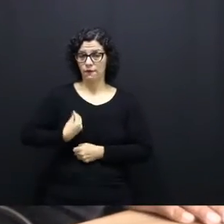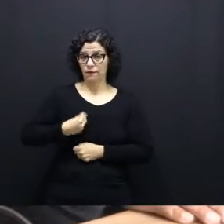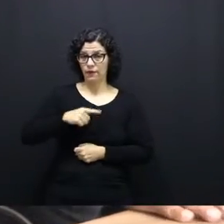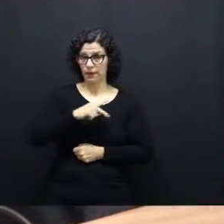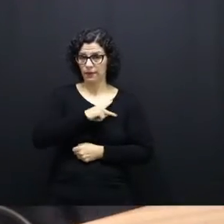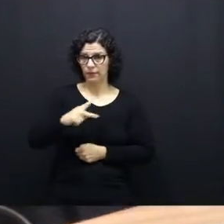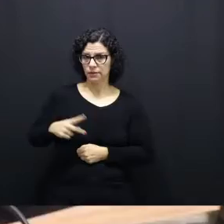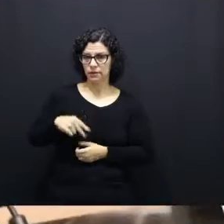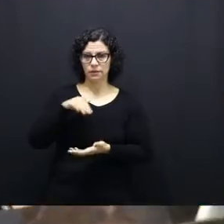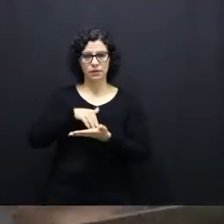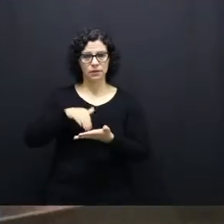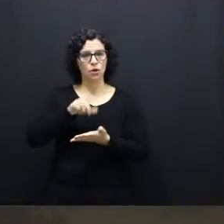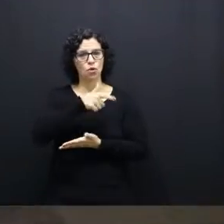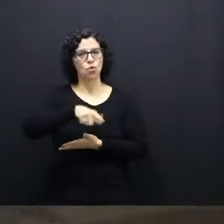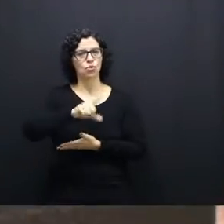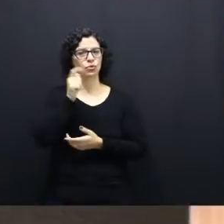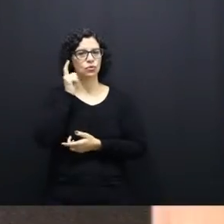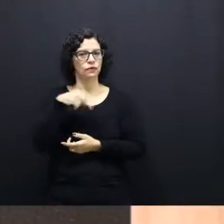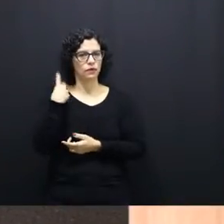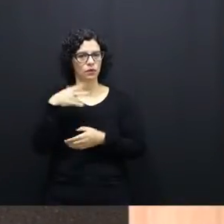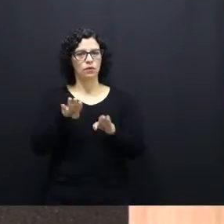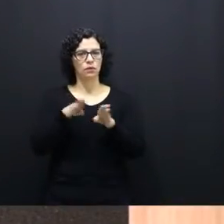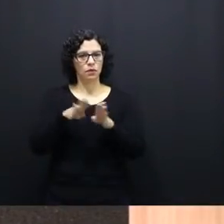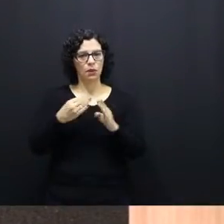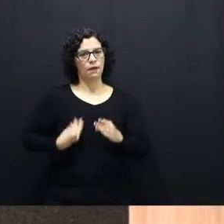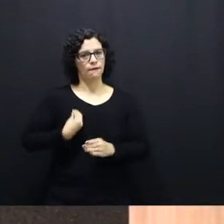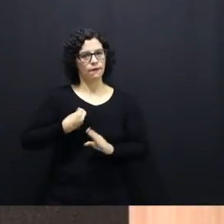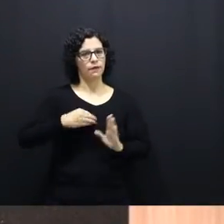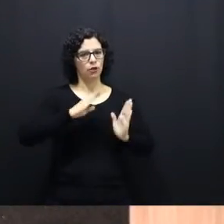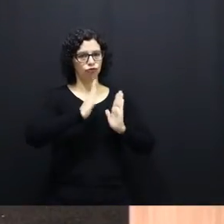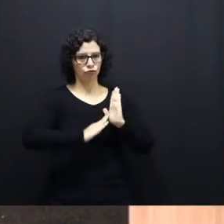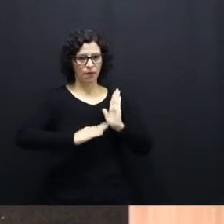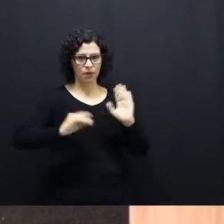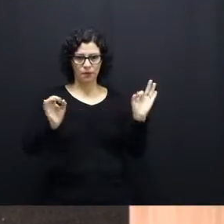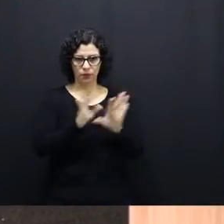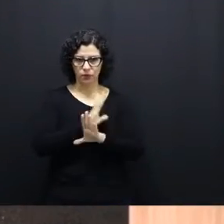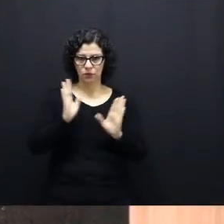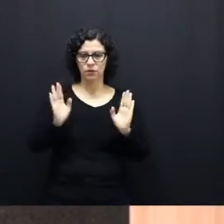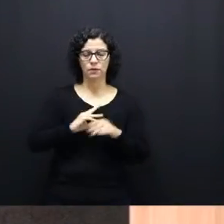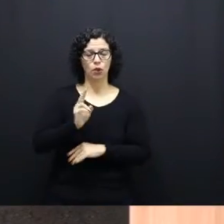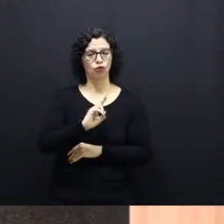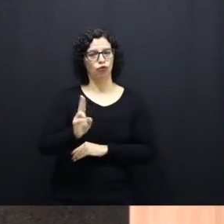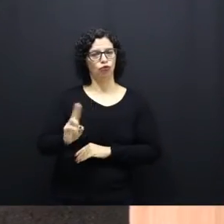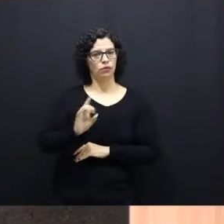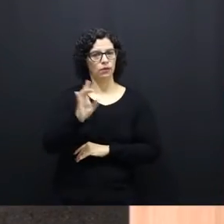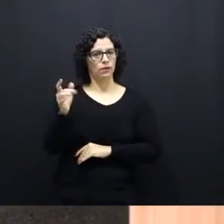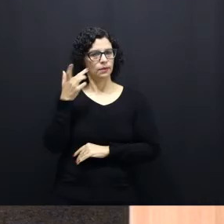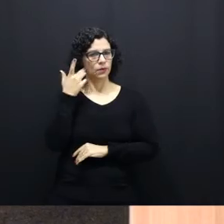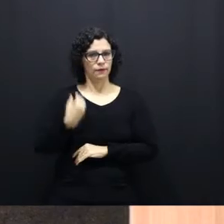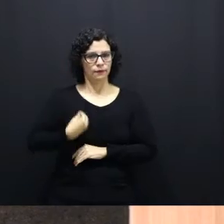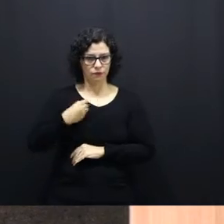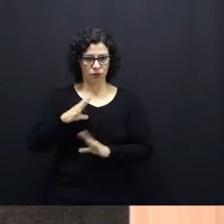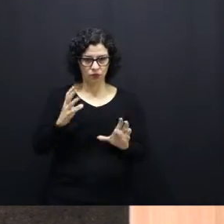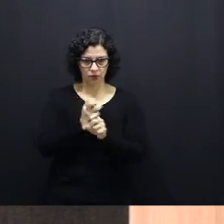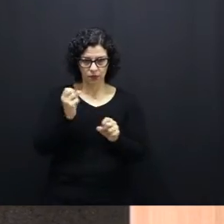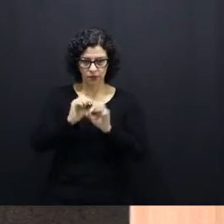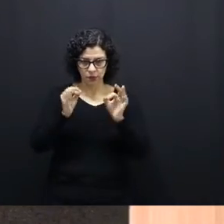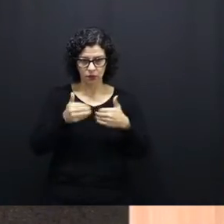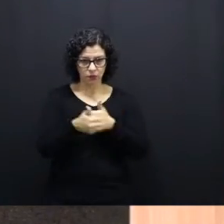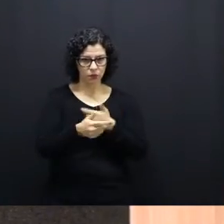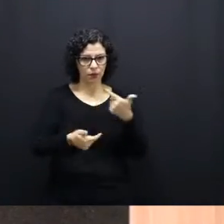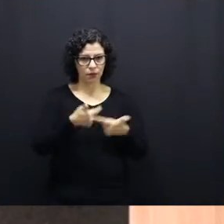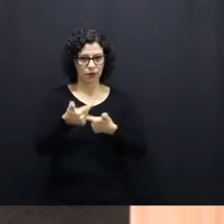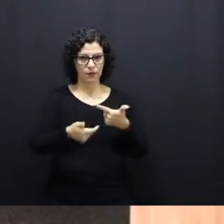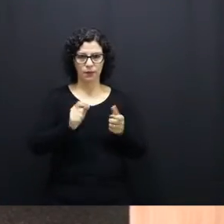secretário e os demais vereadores e vereadoras conforme consta no livro de presença feita a chamada havendo número legal foram iniciados os trabalhos